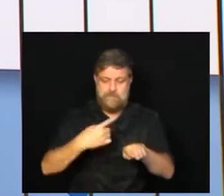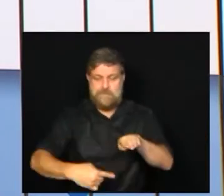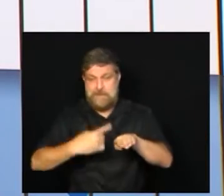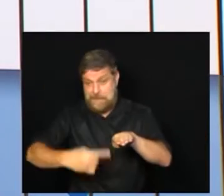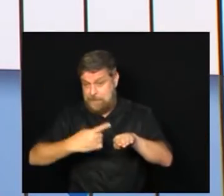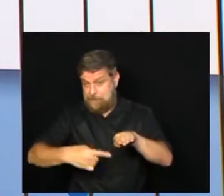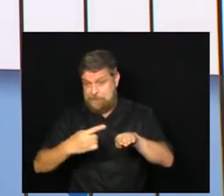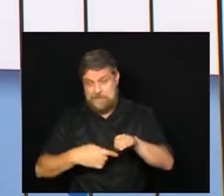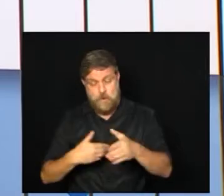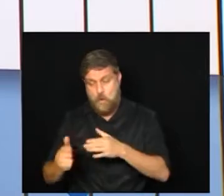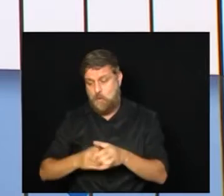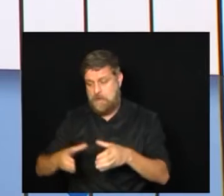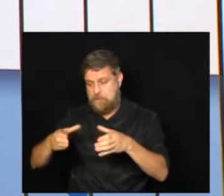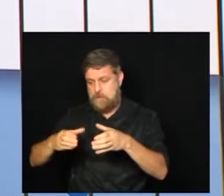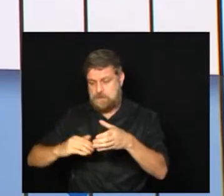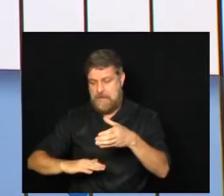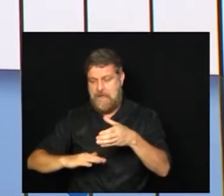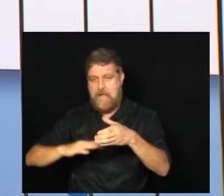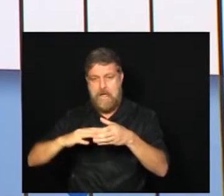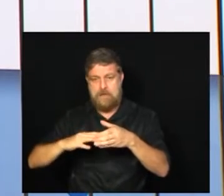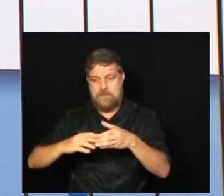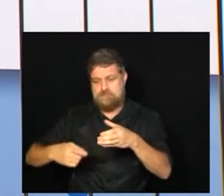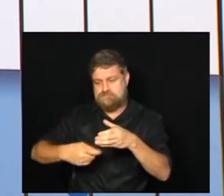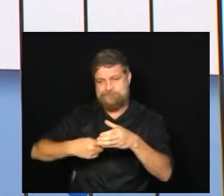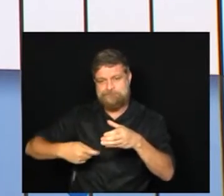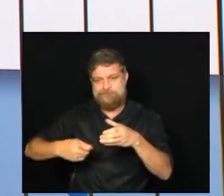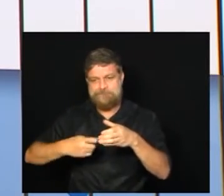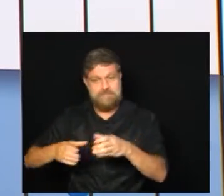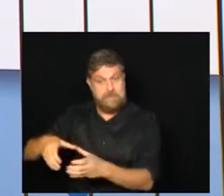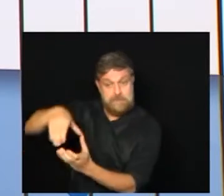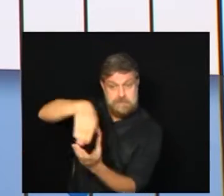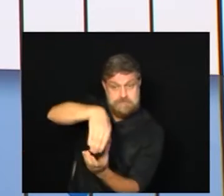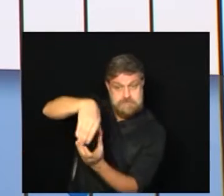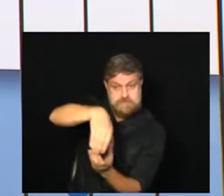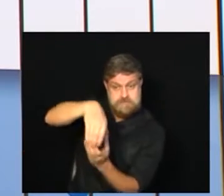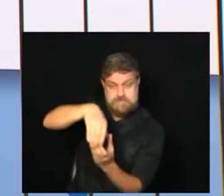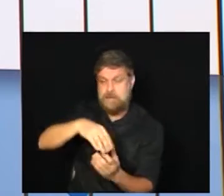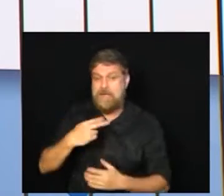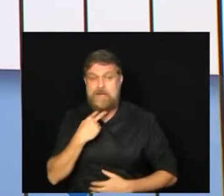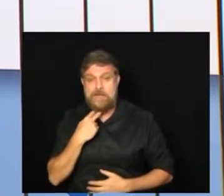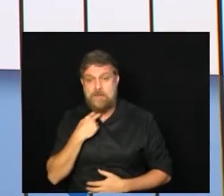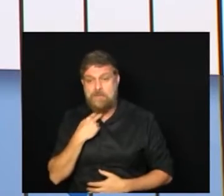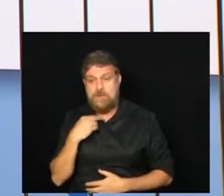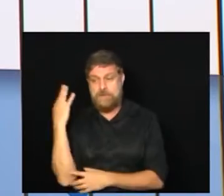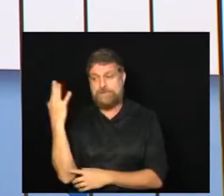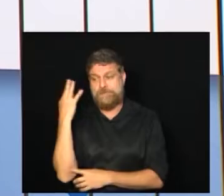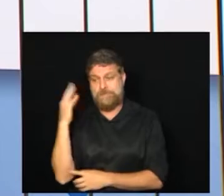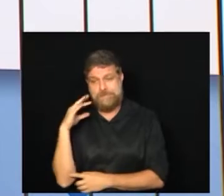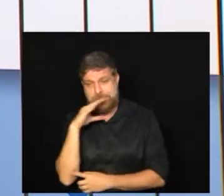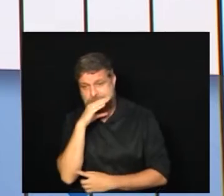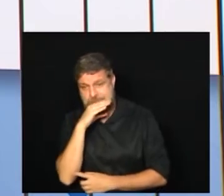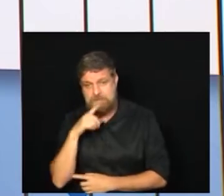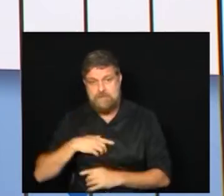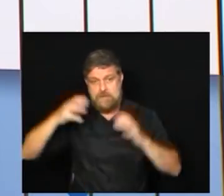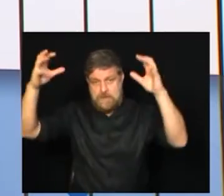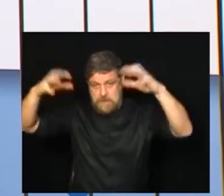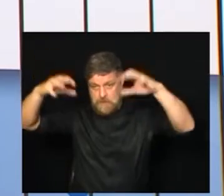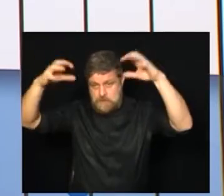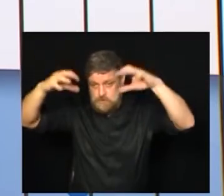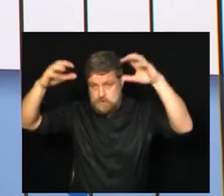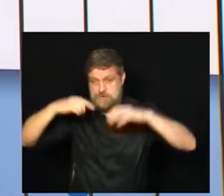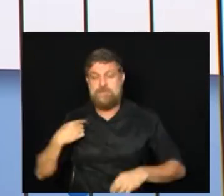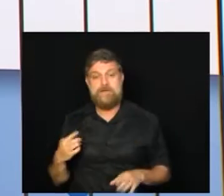tipo de pote que possa ter no seu quintal. Vamos manter aí para que a gente não tenha no próximo verão, quando vierem as chuvas, que a gente